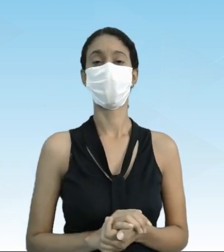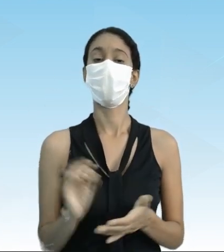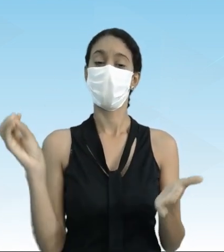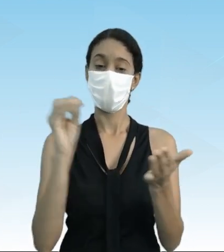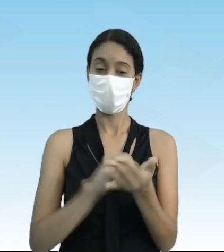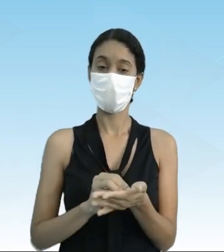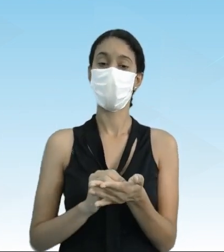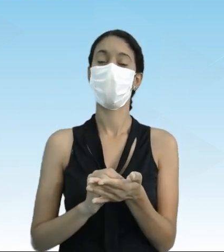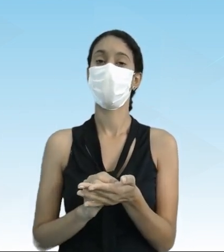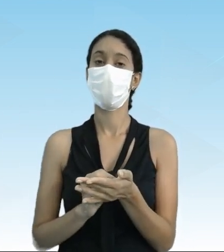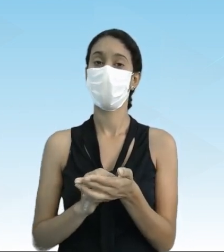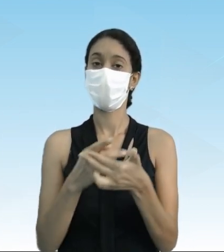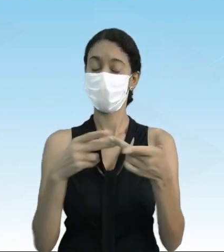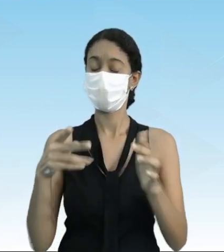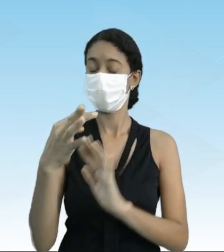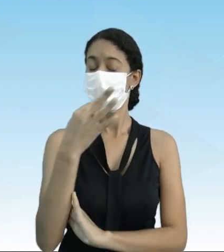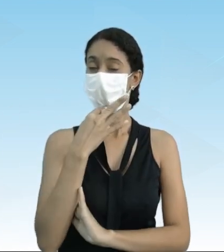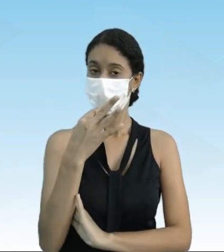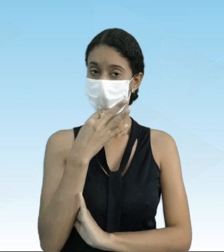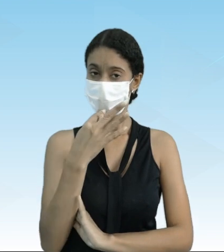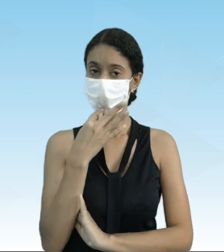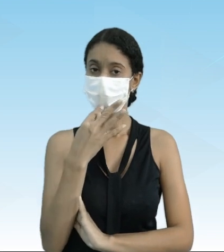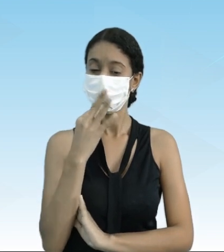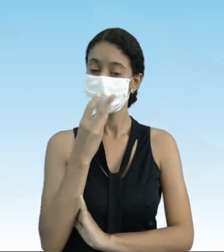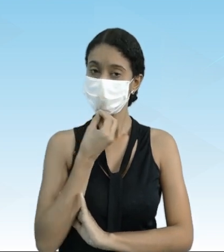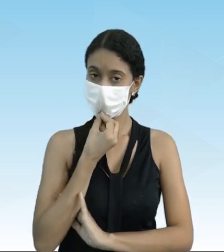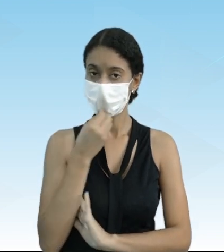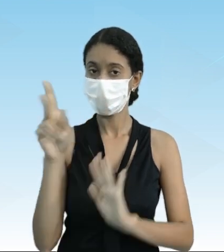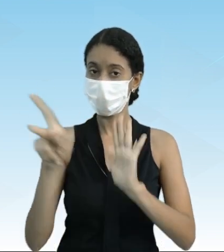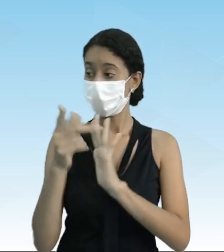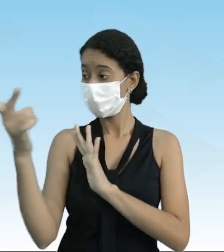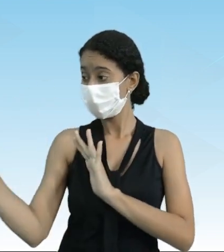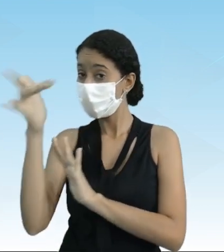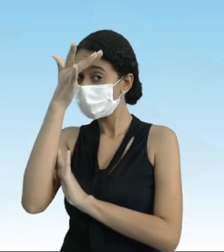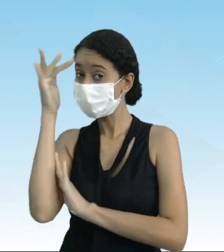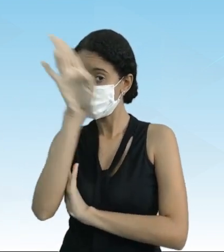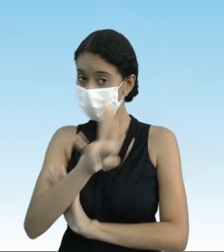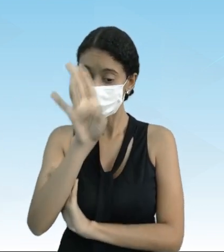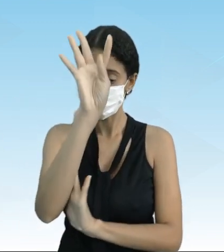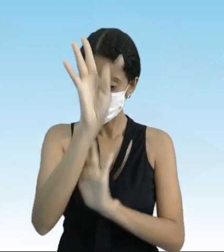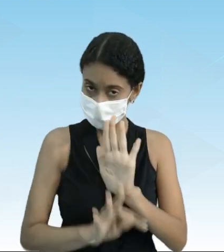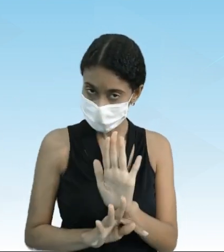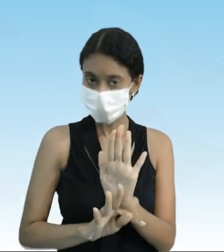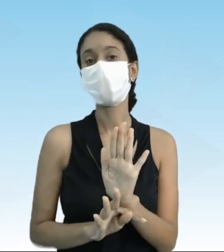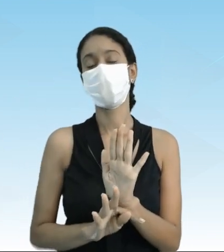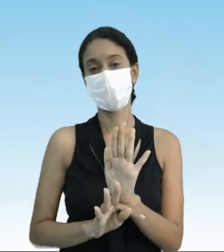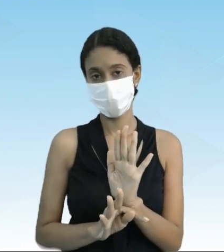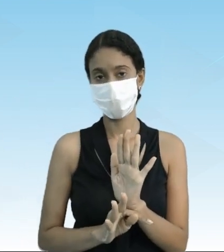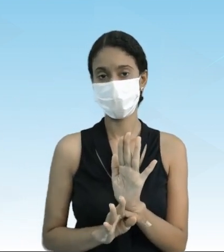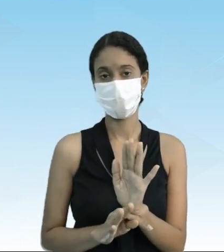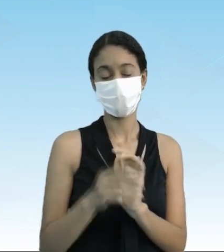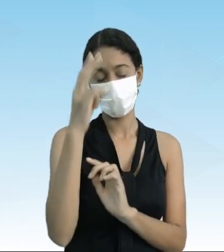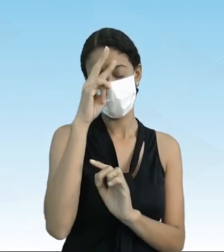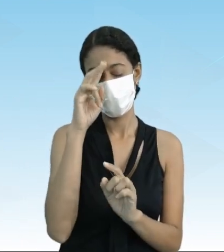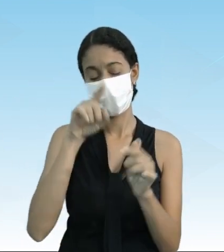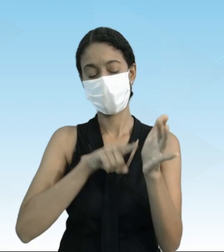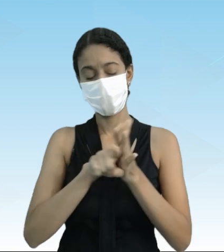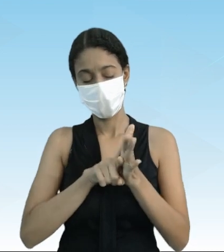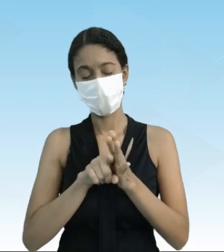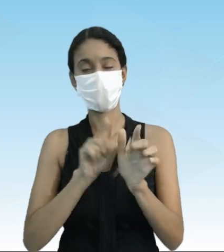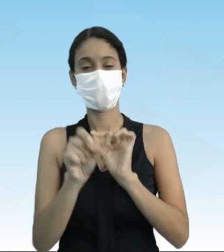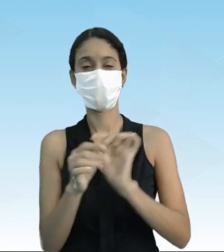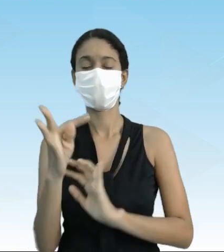indevida do conhecimento intelectual de alguém. Então, lembrar que pesquisa, conhecimento. E hoje